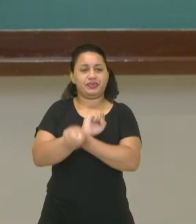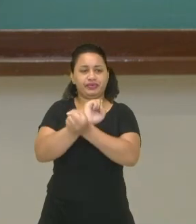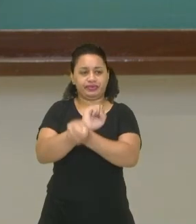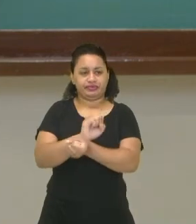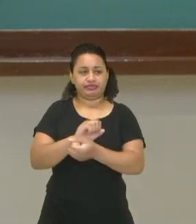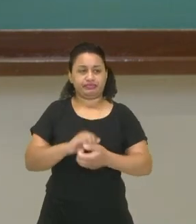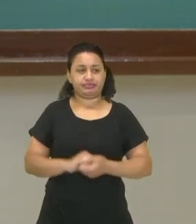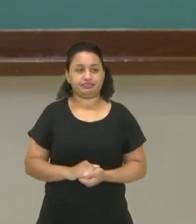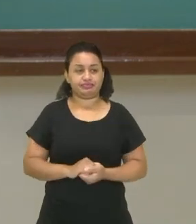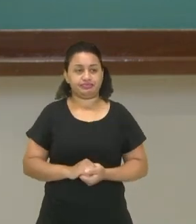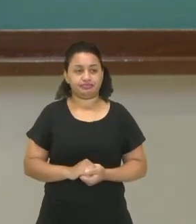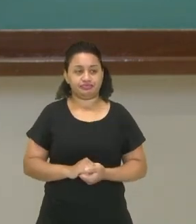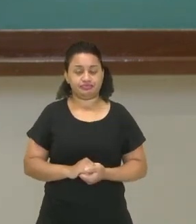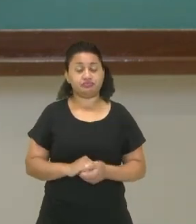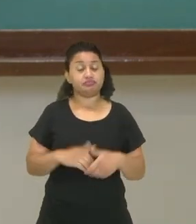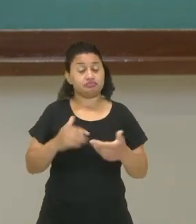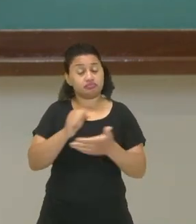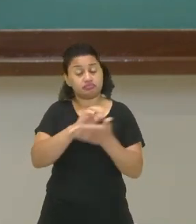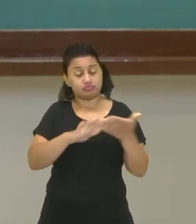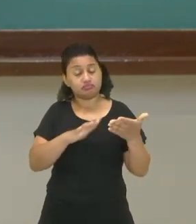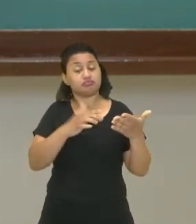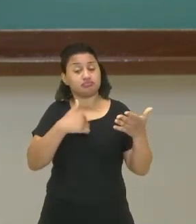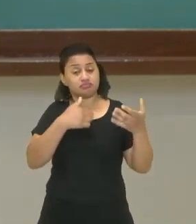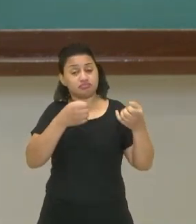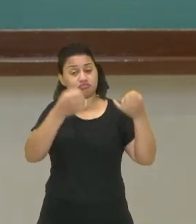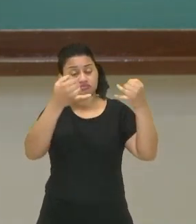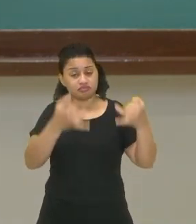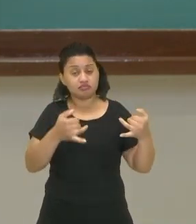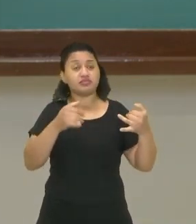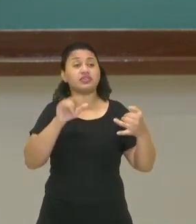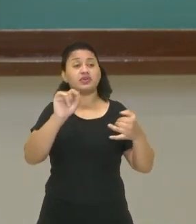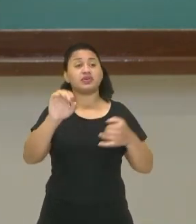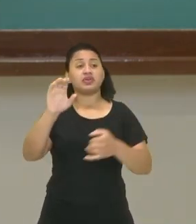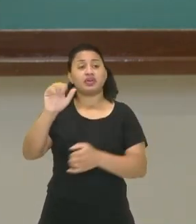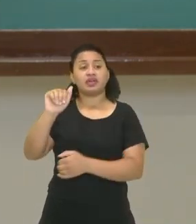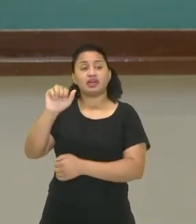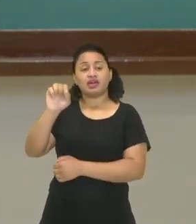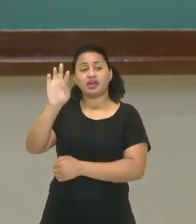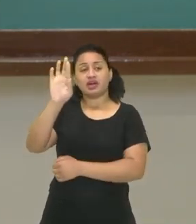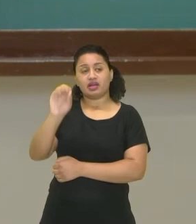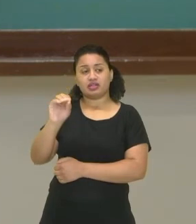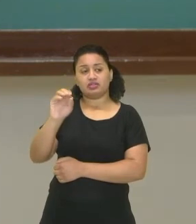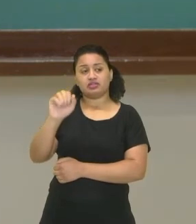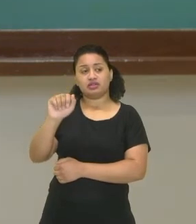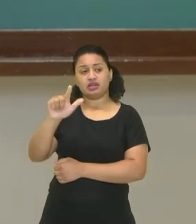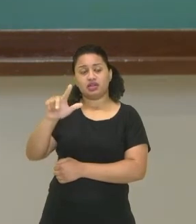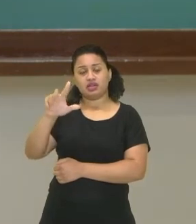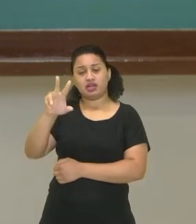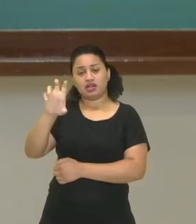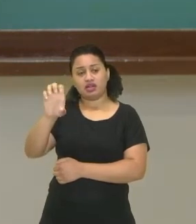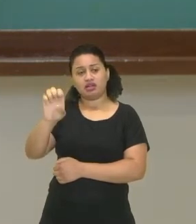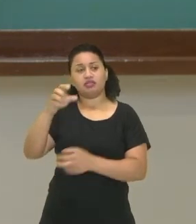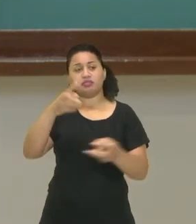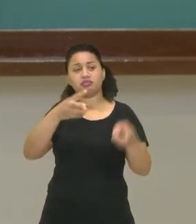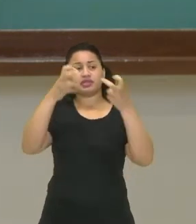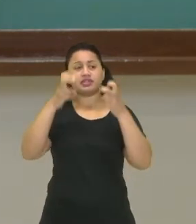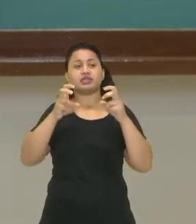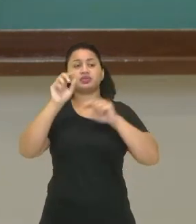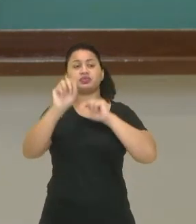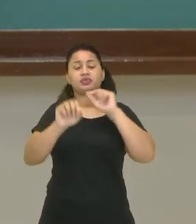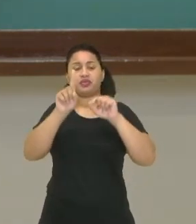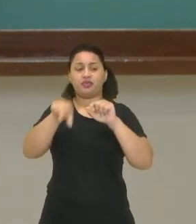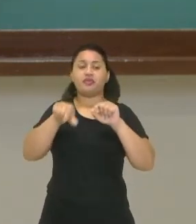Na atividade que estamos falando sobre o Castro Alves, nós percebemos que ele também, além de